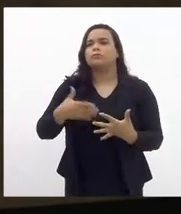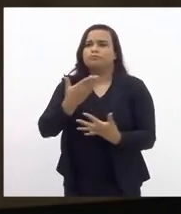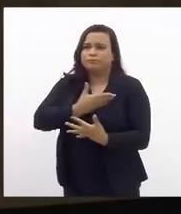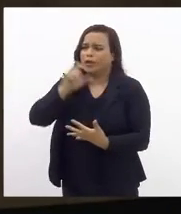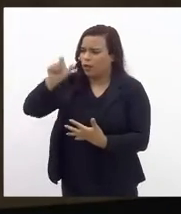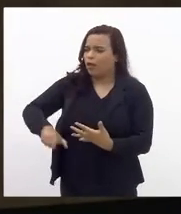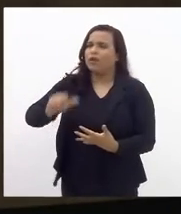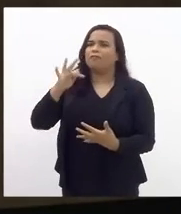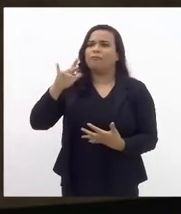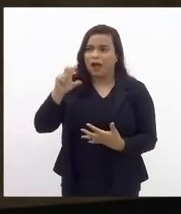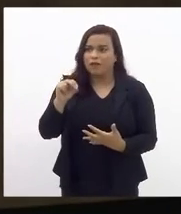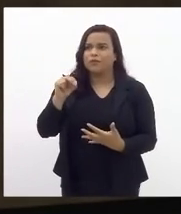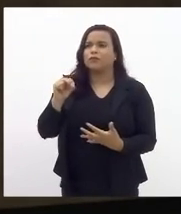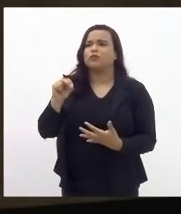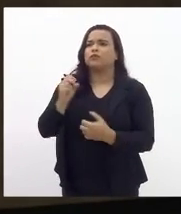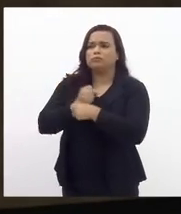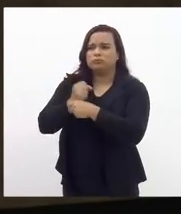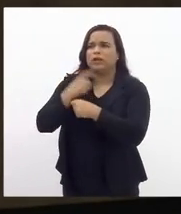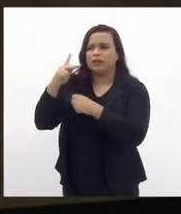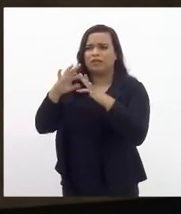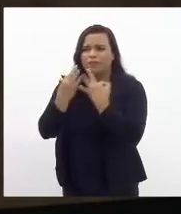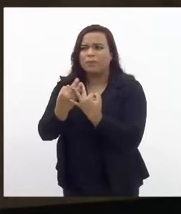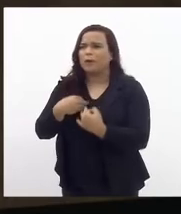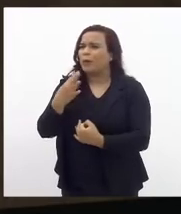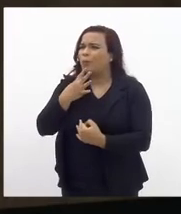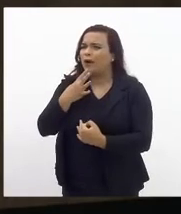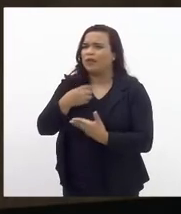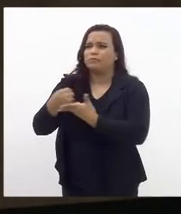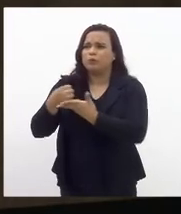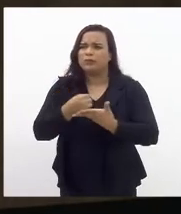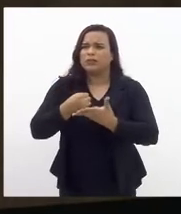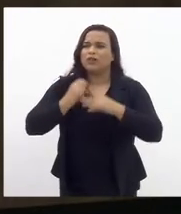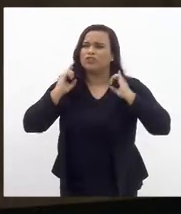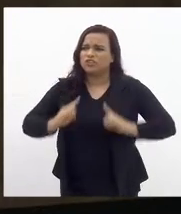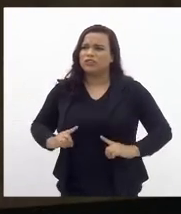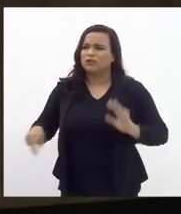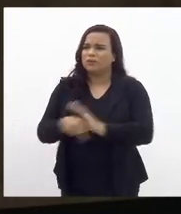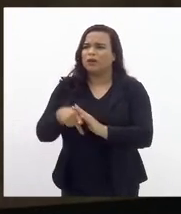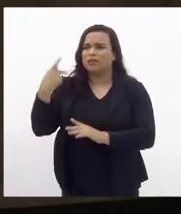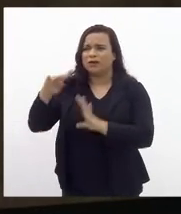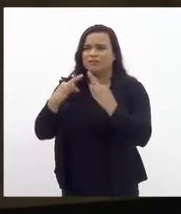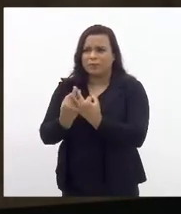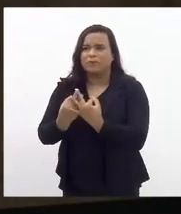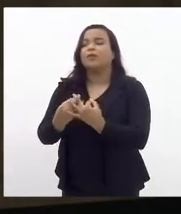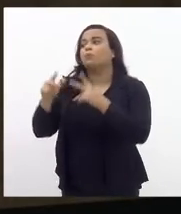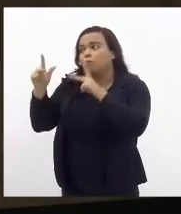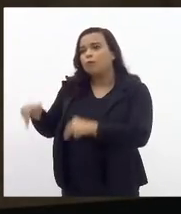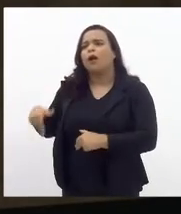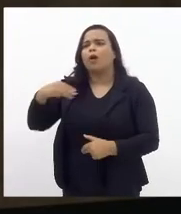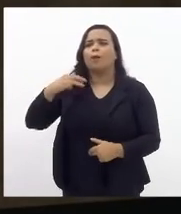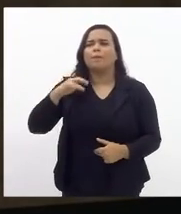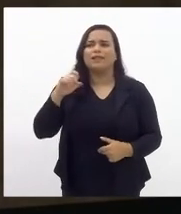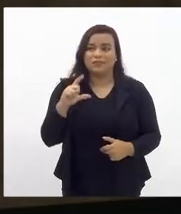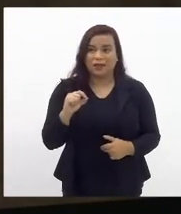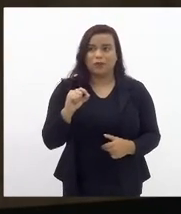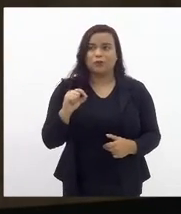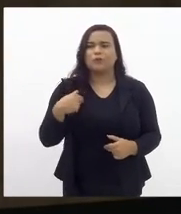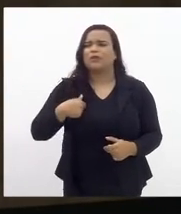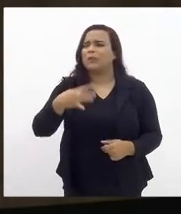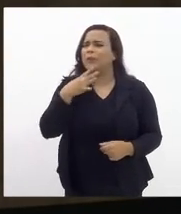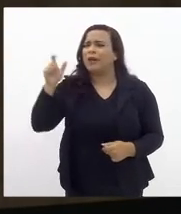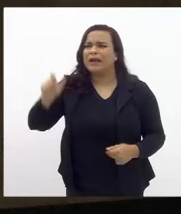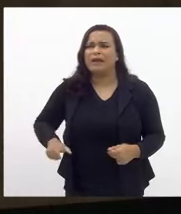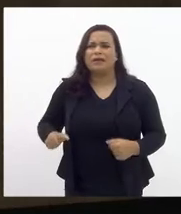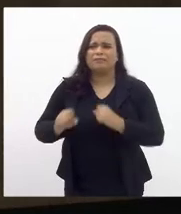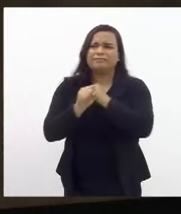família uma relação histórica e conheço procedências, posições, a dignidade dessa família. É o caso do Marcelo. Eu conheço o